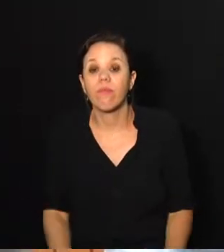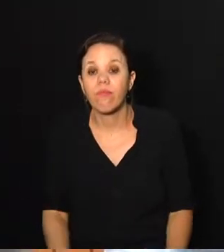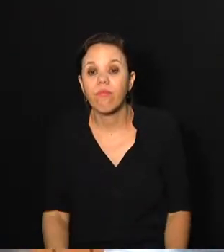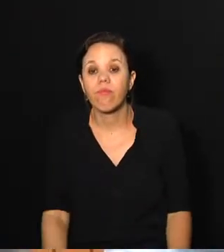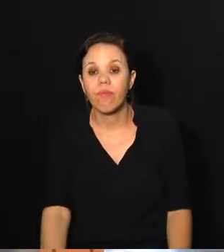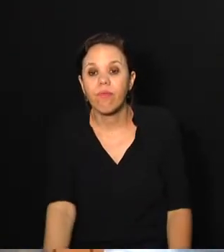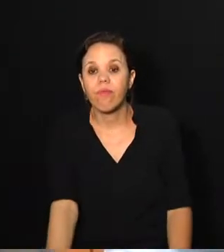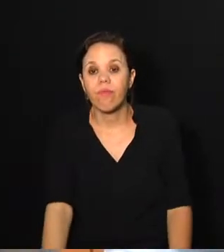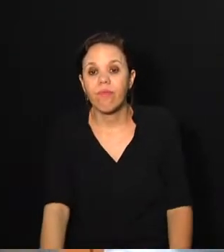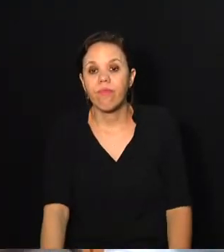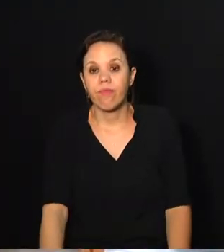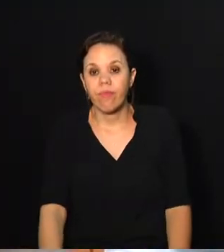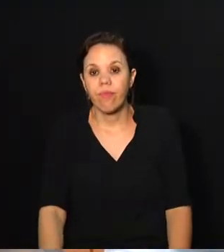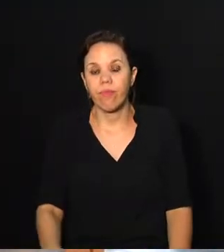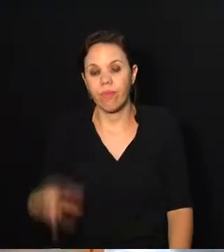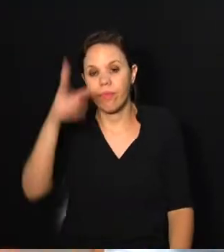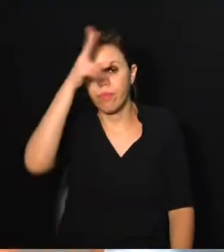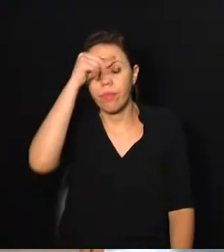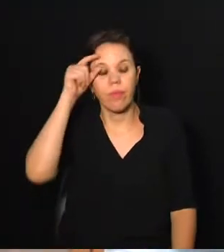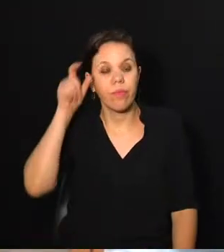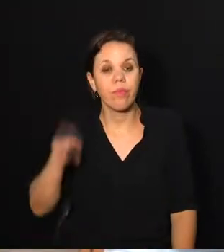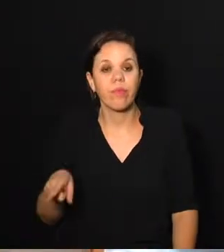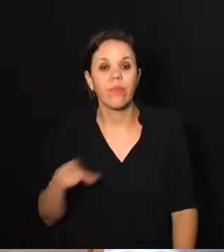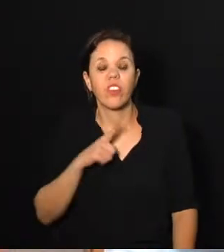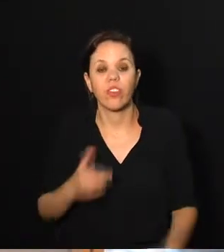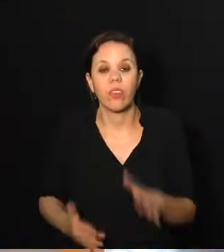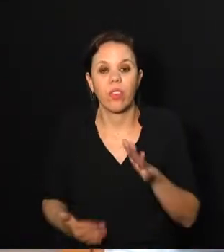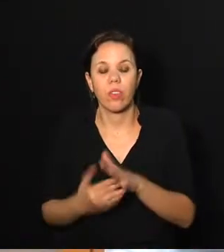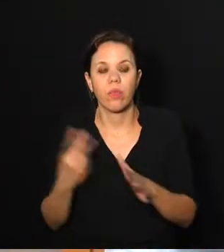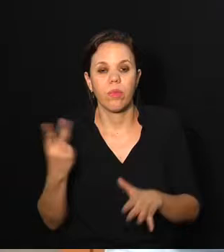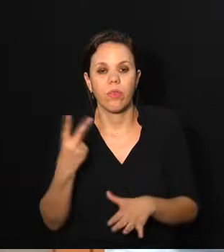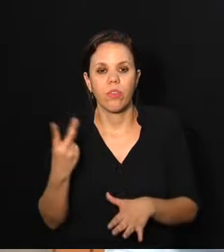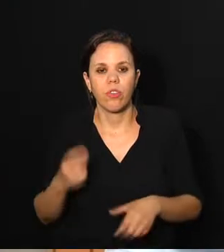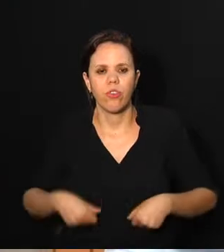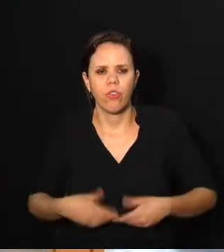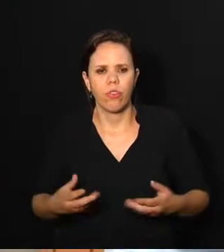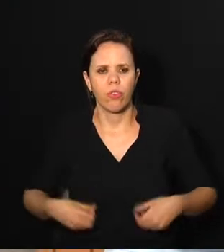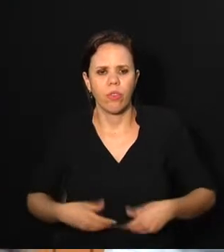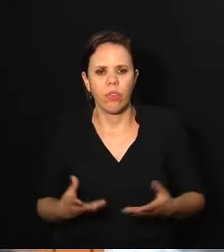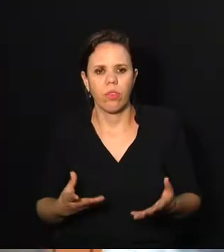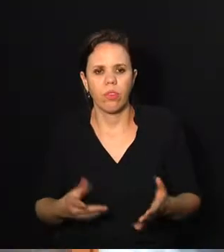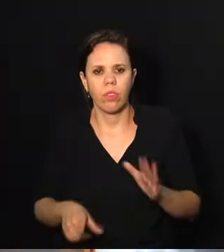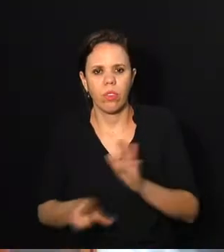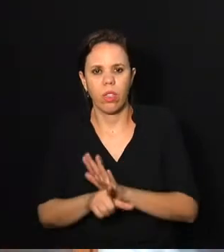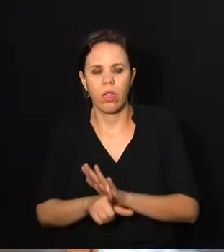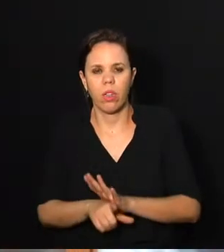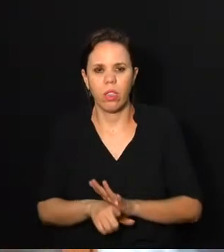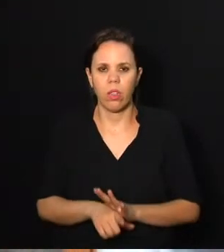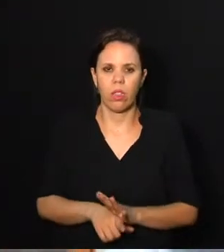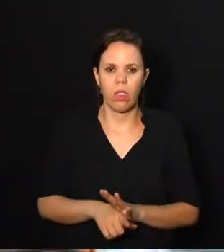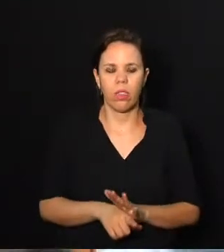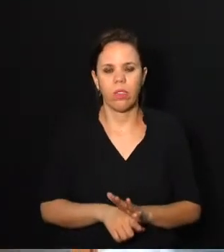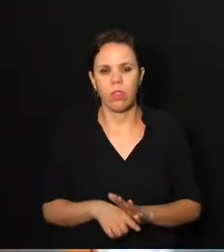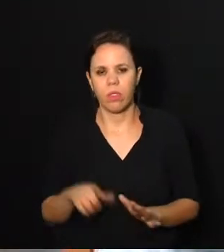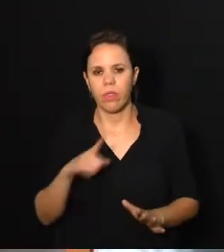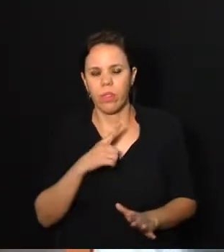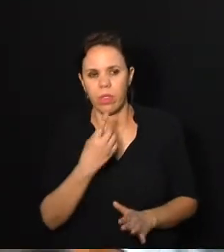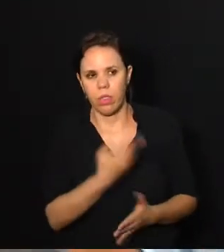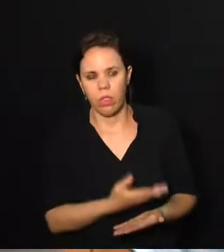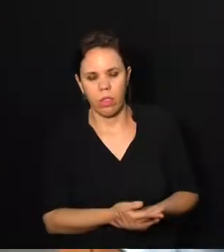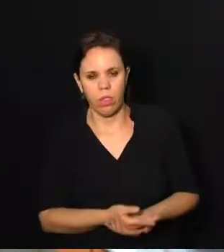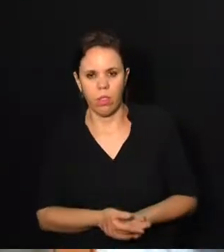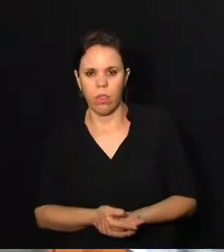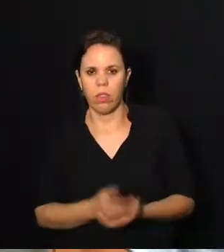Essa é a grande questão. O prefeito já está no limite desse valor que ele já gastou dentro da lei. Então, nós vamos ter o equipamento lá, que é